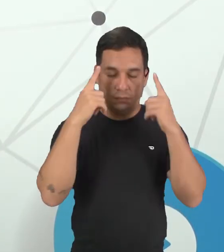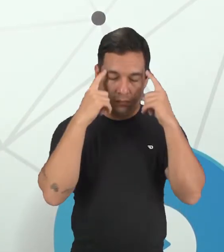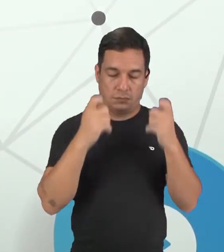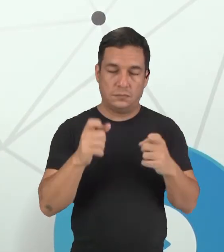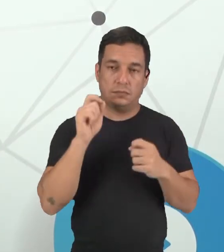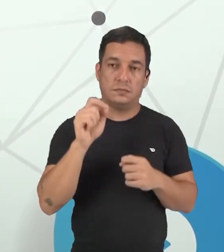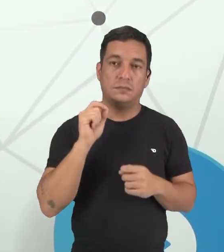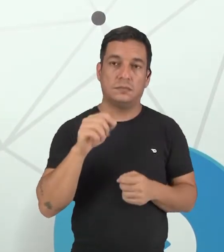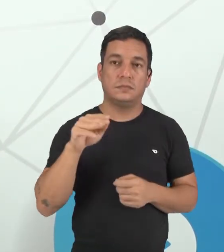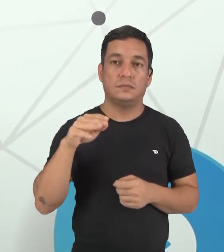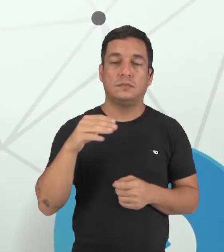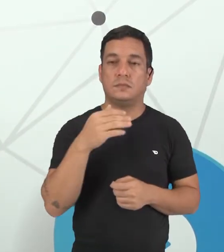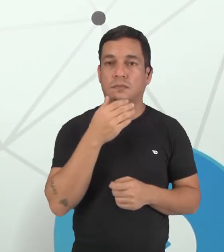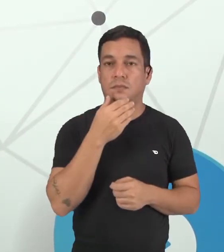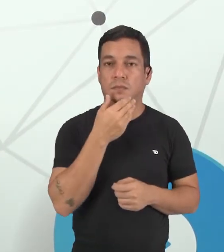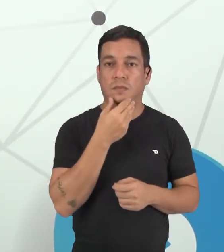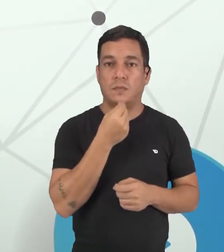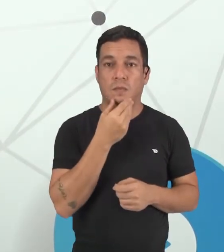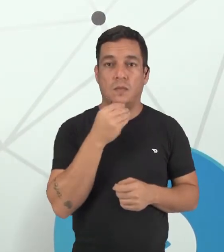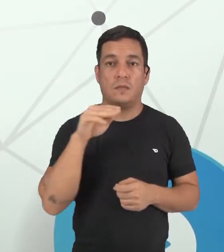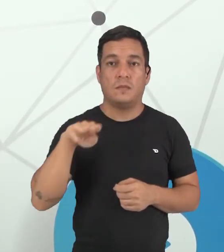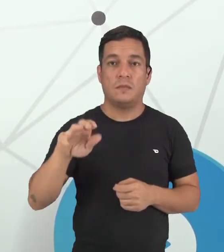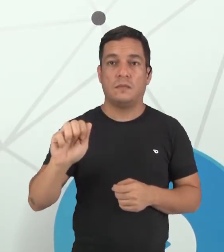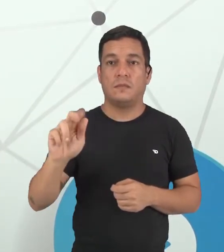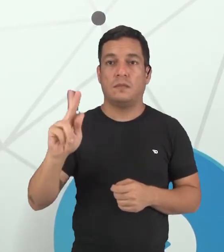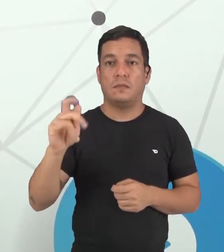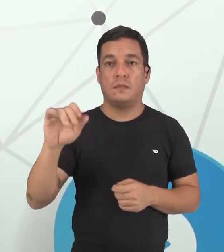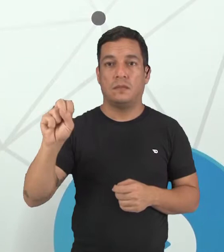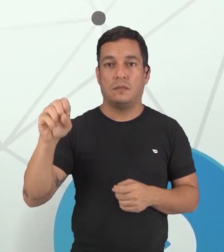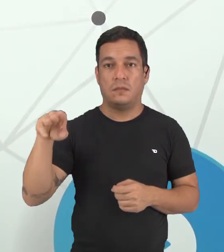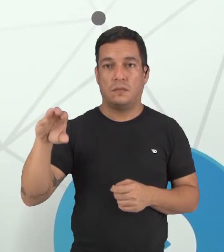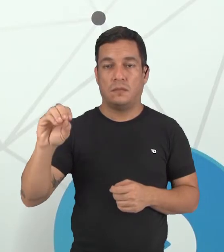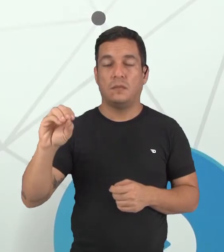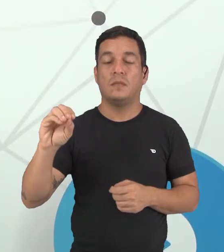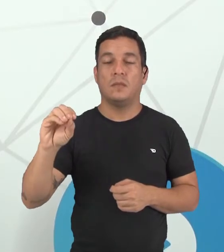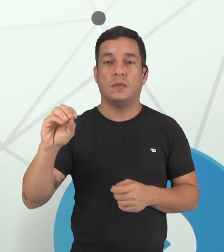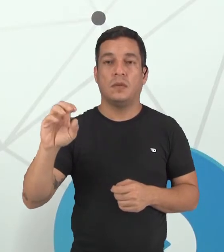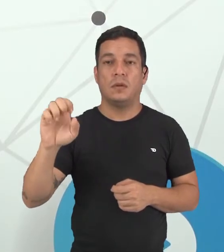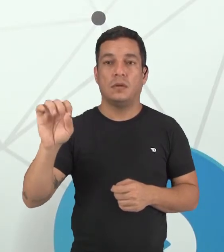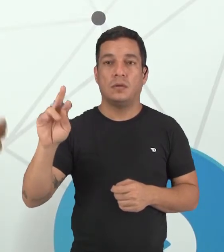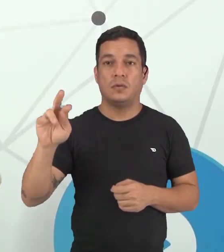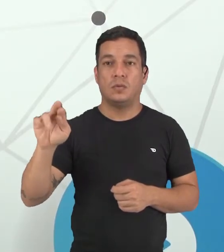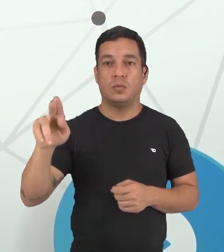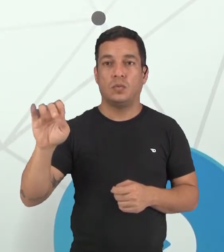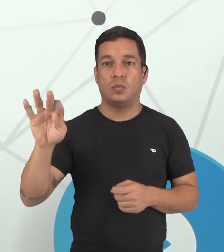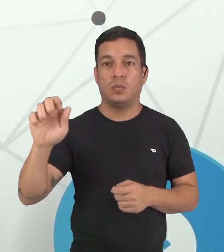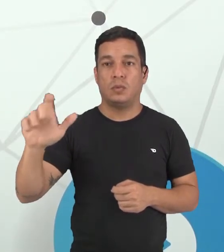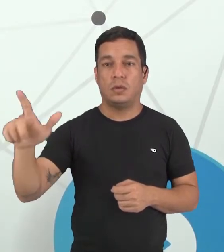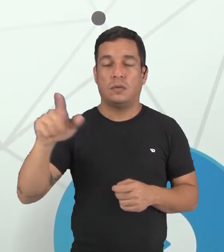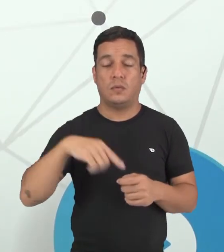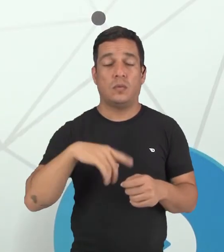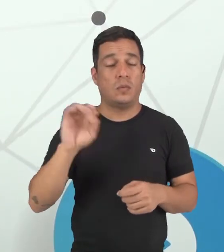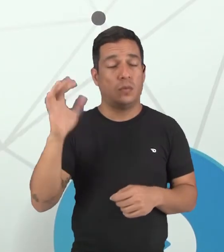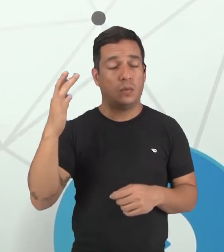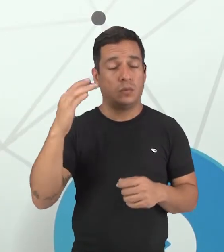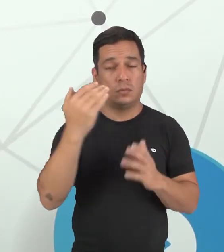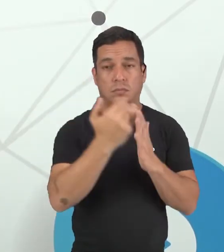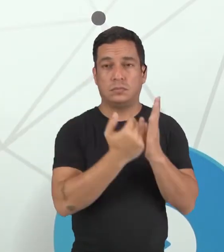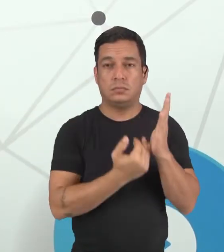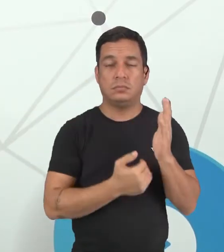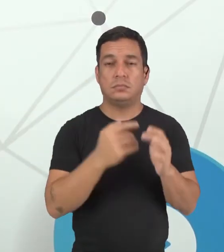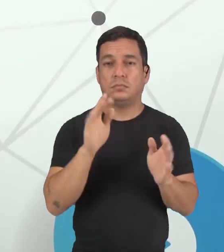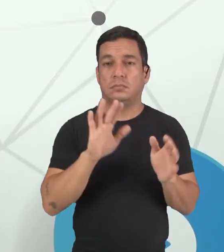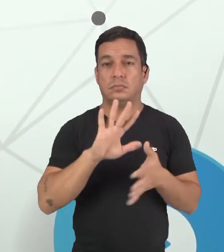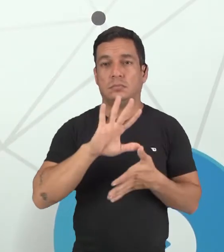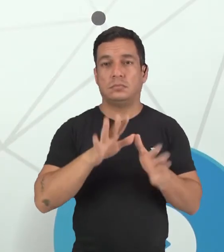machismo estrutural também é papel de cada um de nós. Com ou em outros aspectos nessa pandemia, a